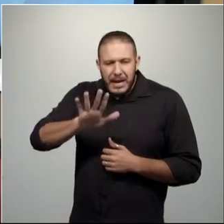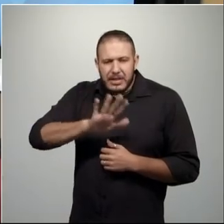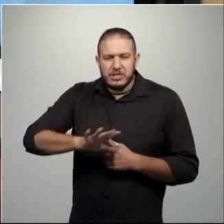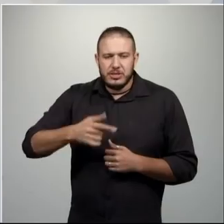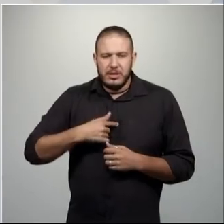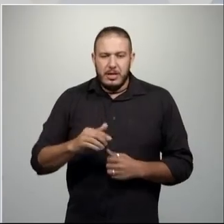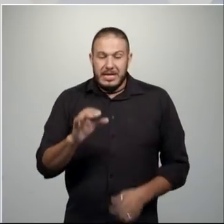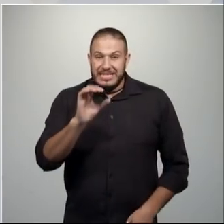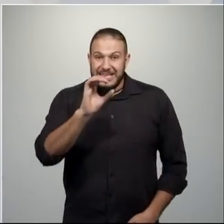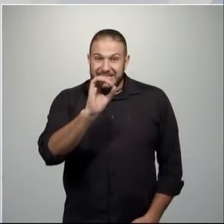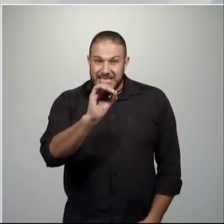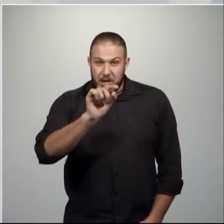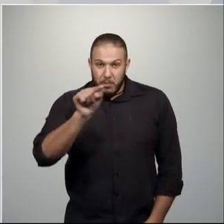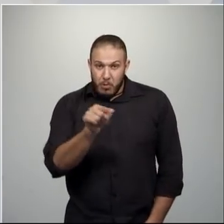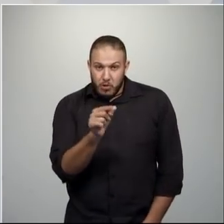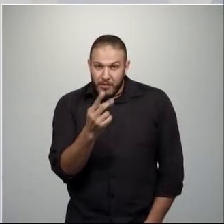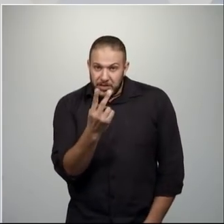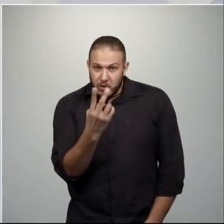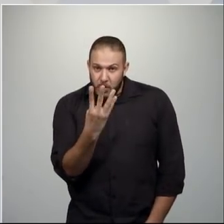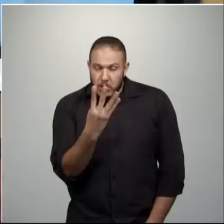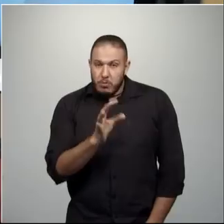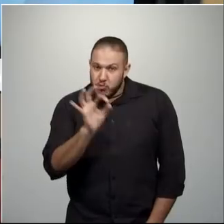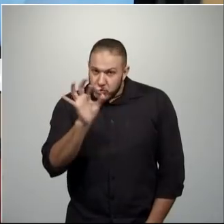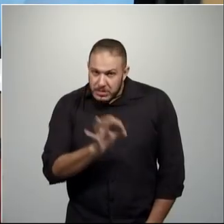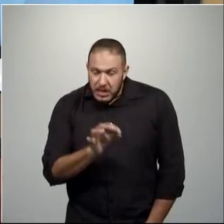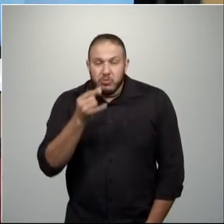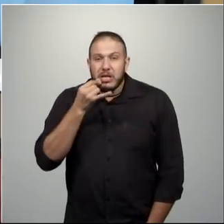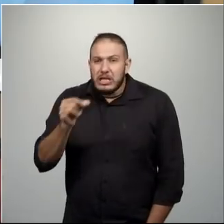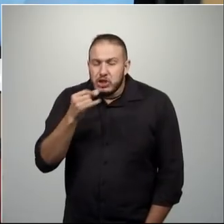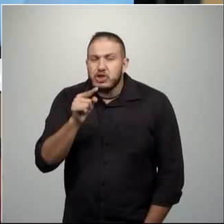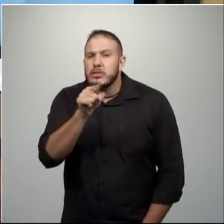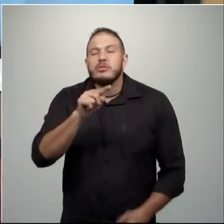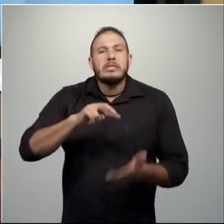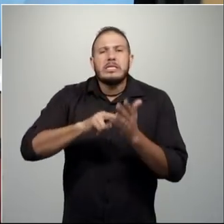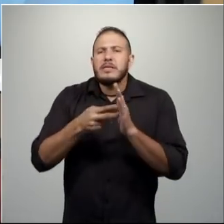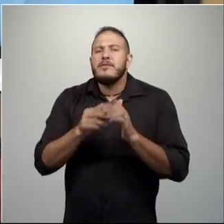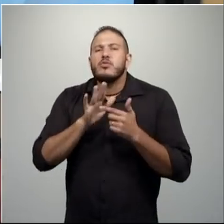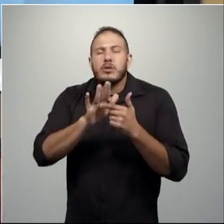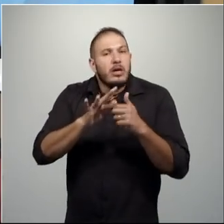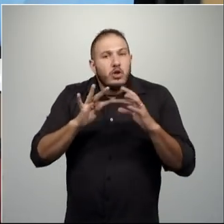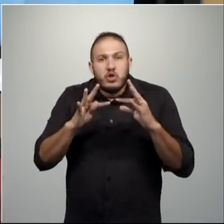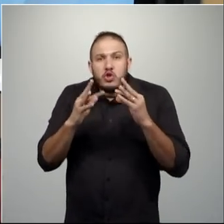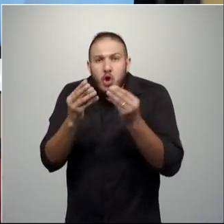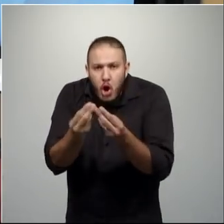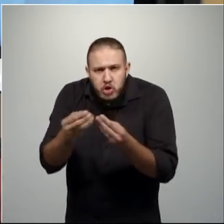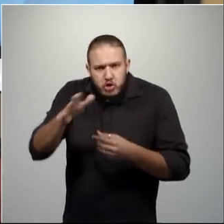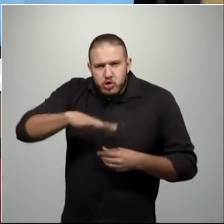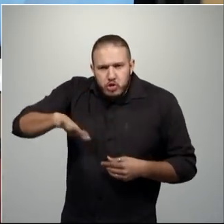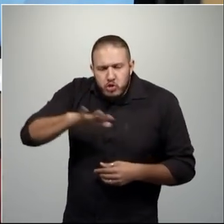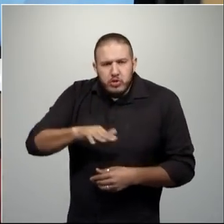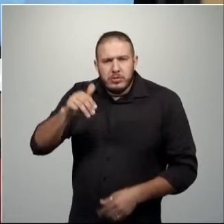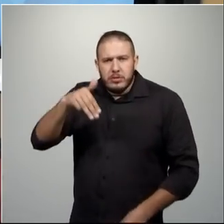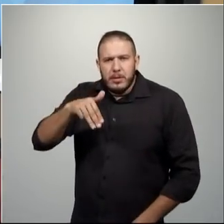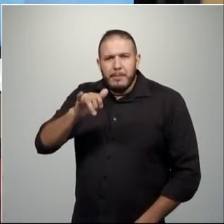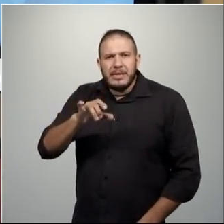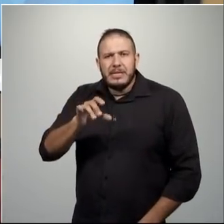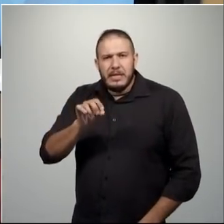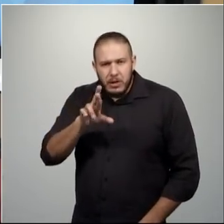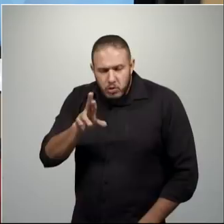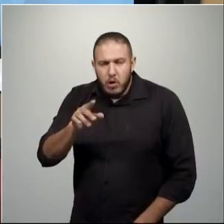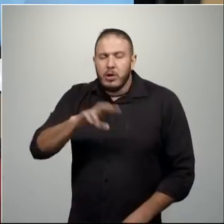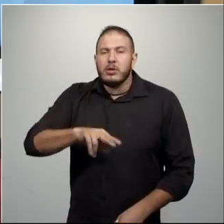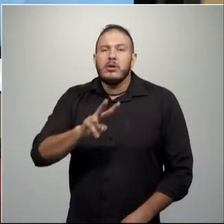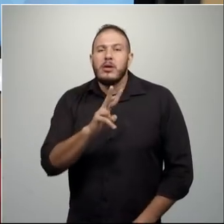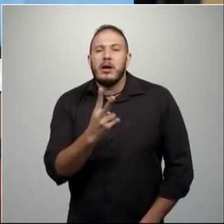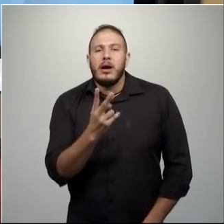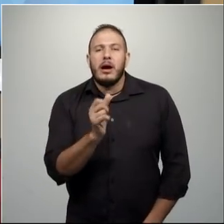0.24 por cento de energia significa que todos os mineradores do mundo como os hardwares que eles